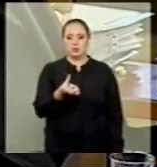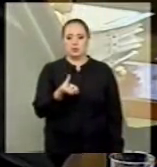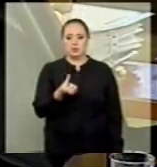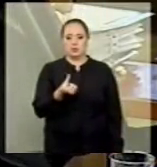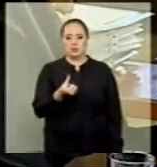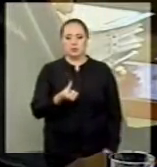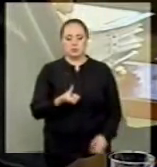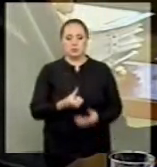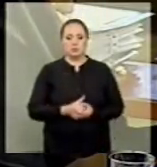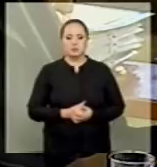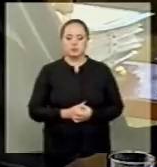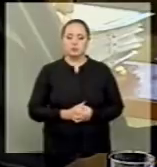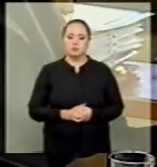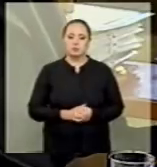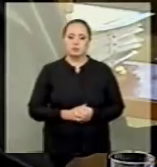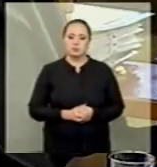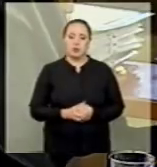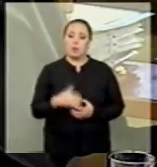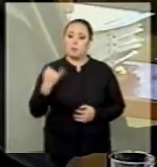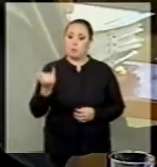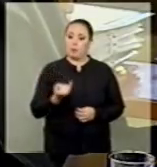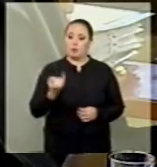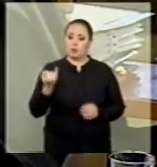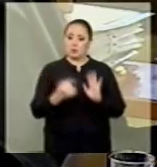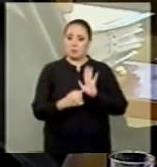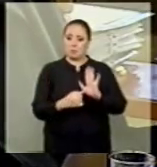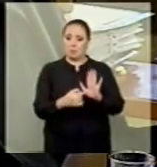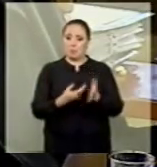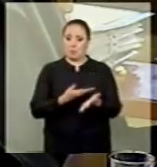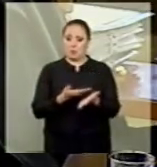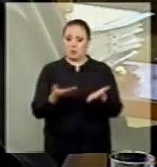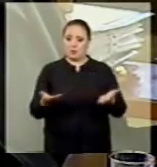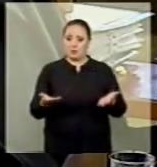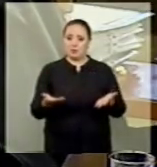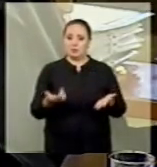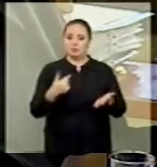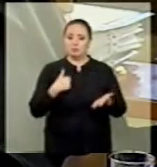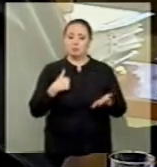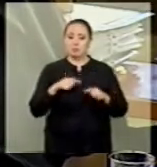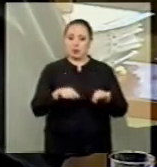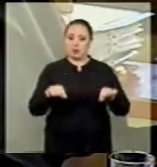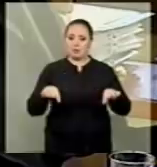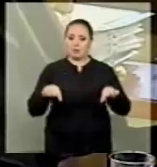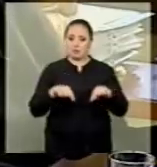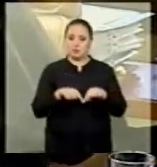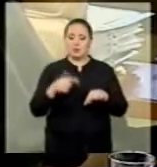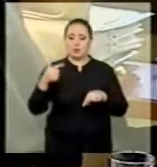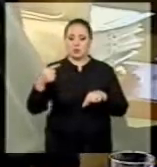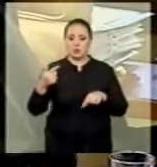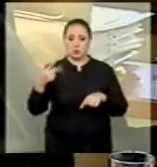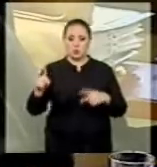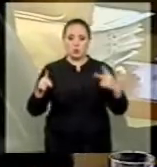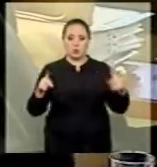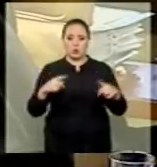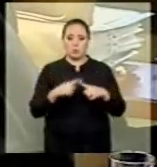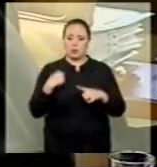É importante registrar, e tal qual a minha jurisdição é a jurisdição de Vossas Excelências, porque estamos aqui a